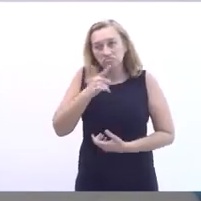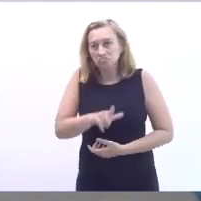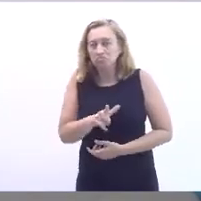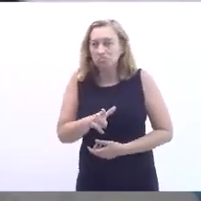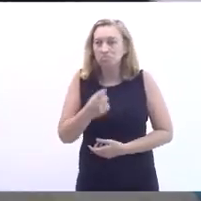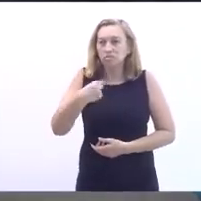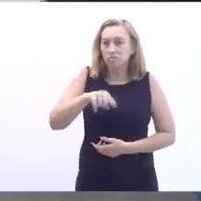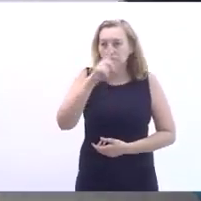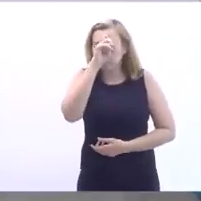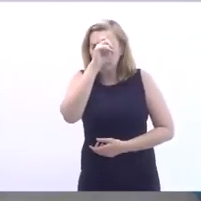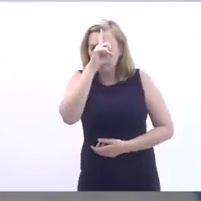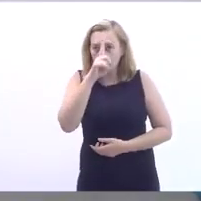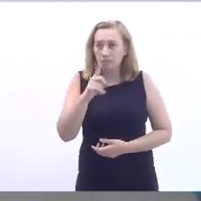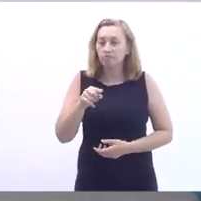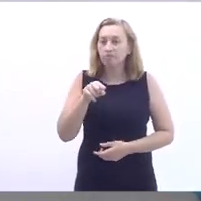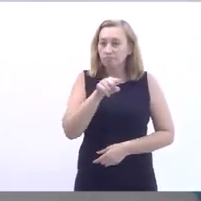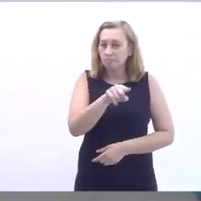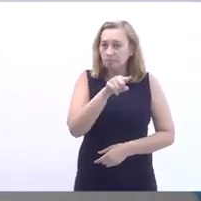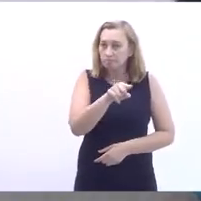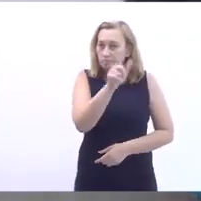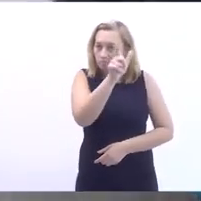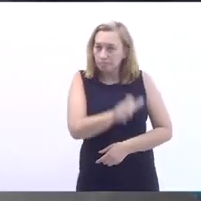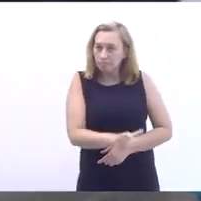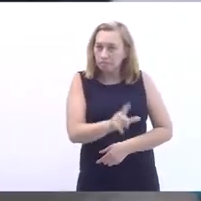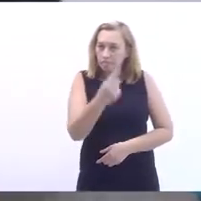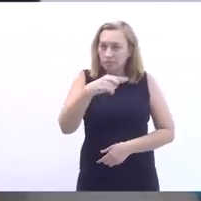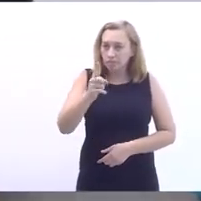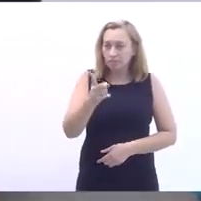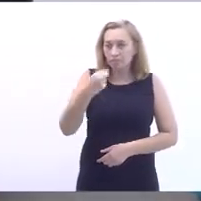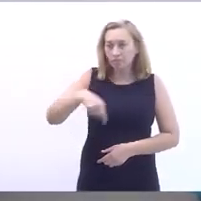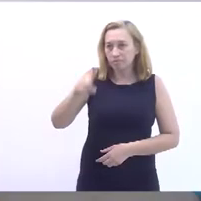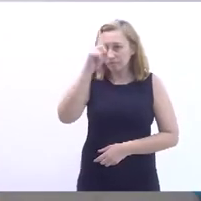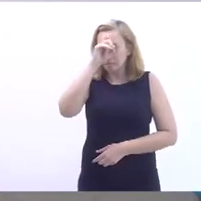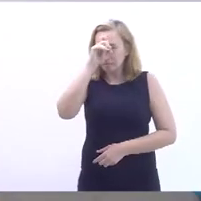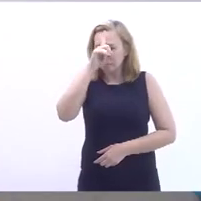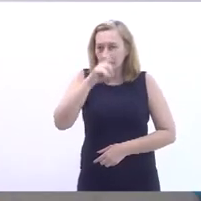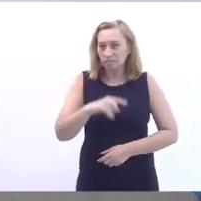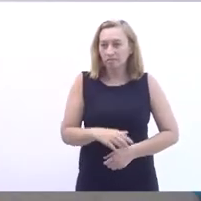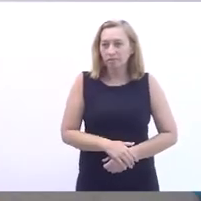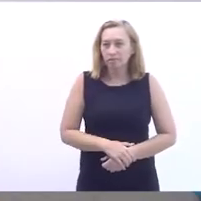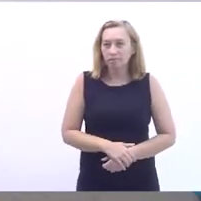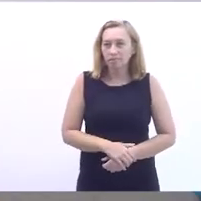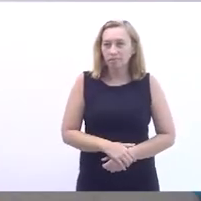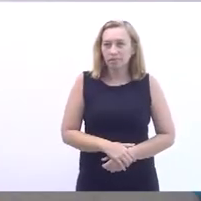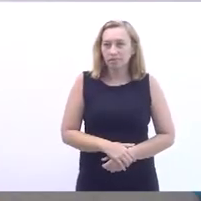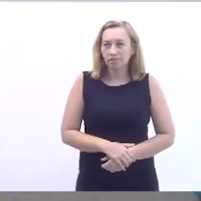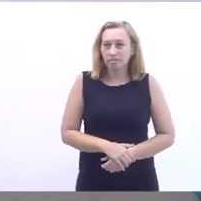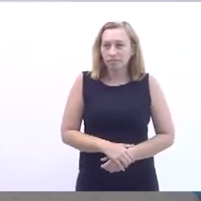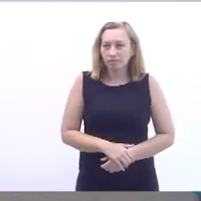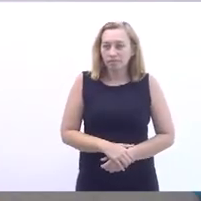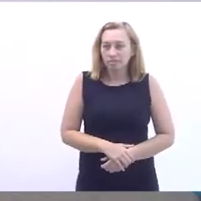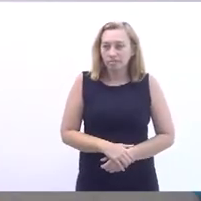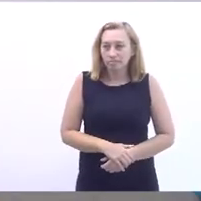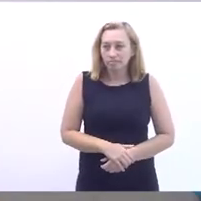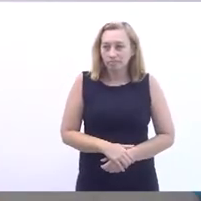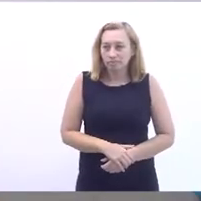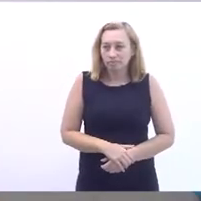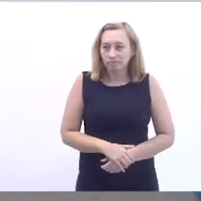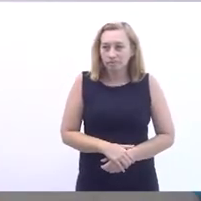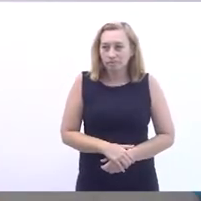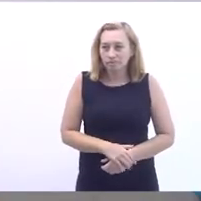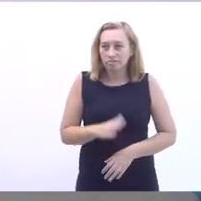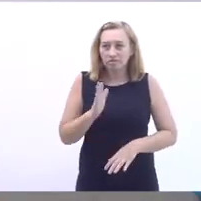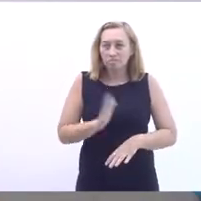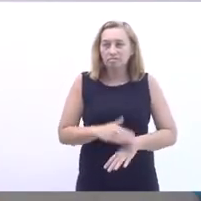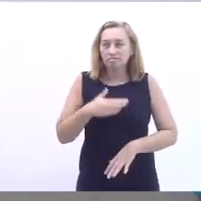paciente não se internado aí que entra ele vai fazer esse aqui